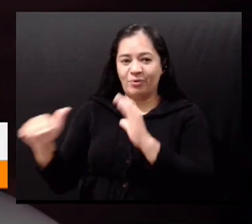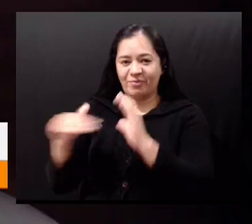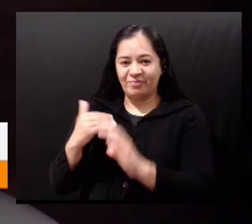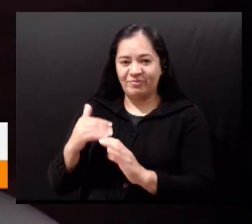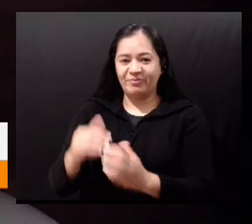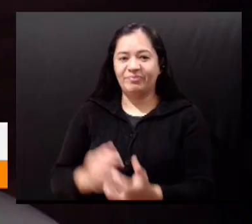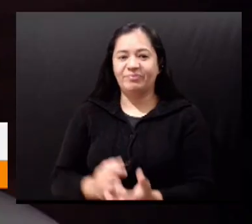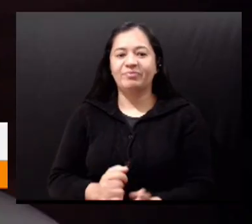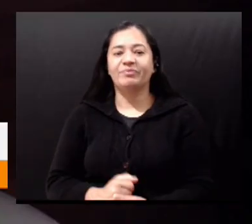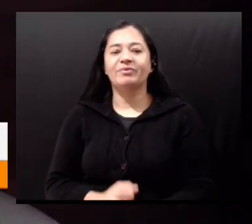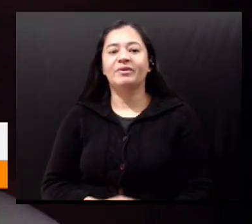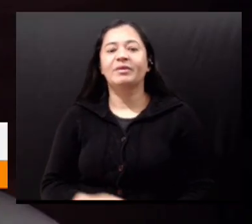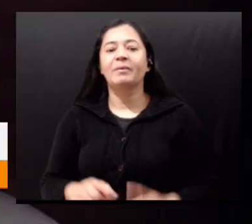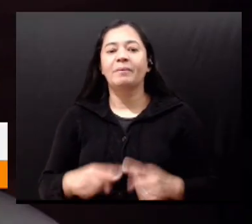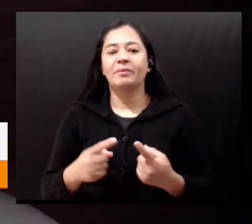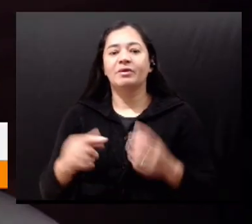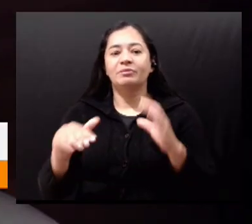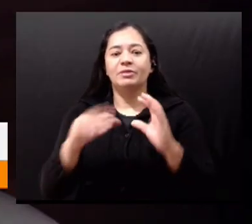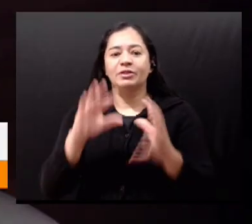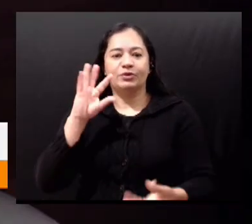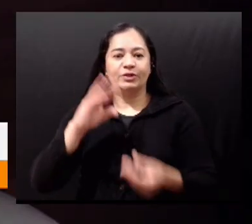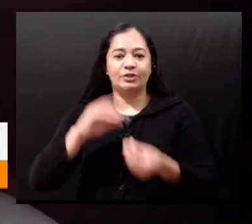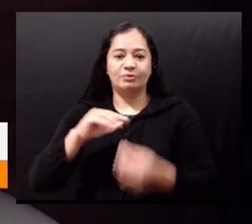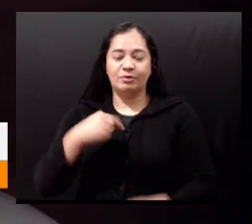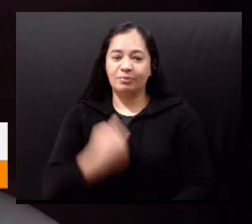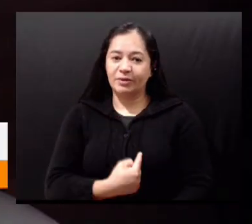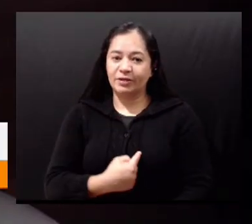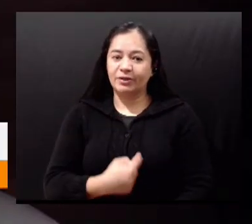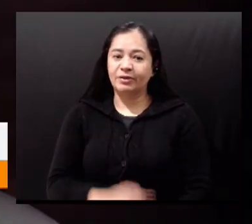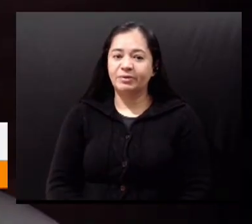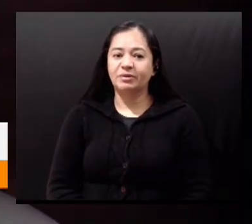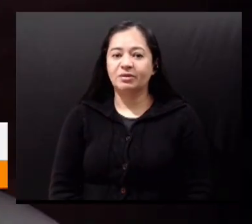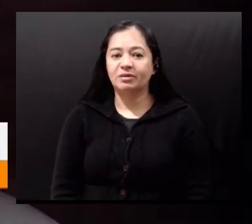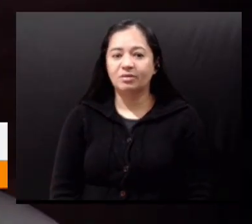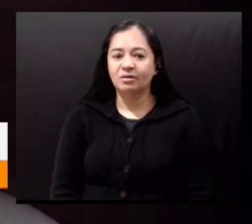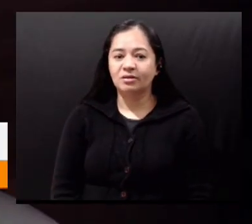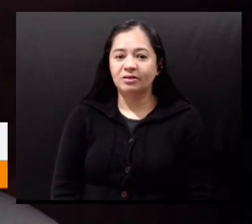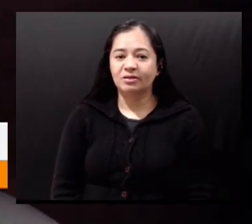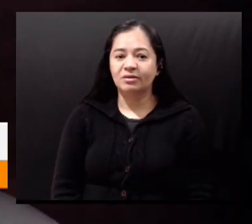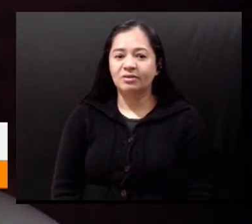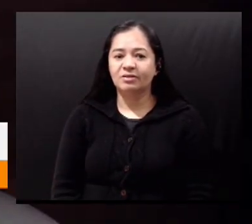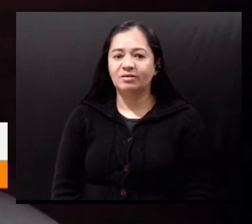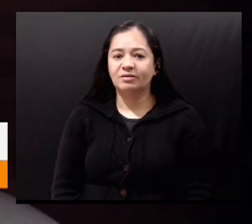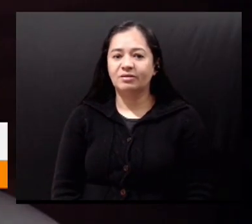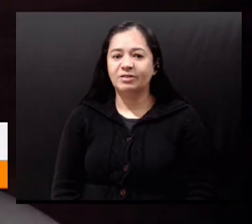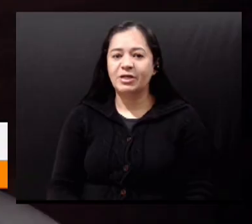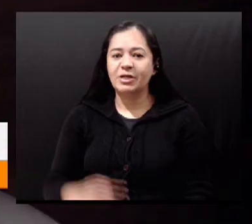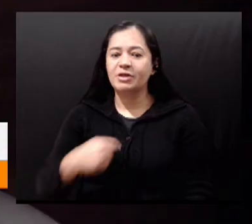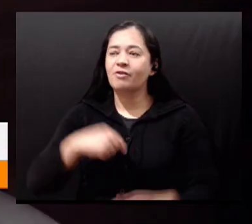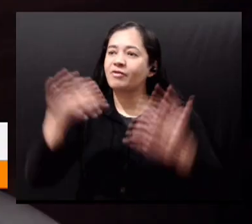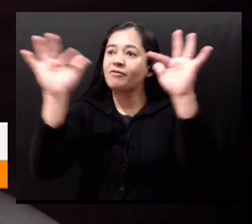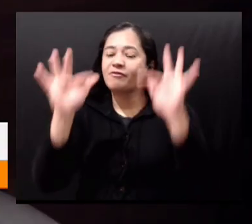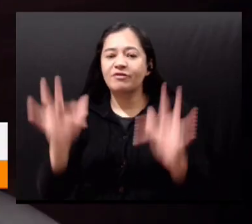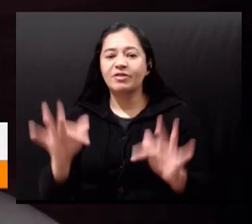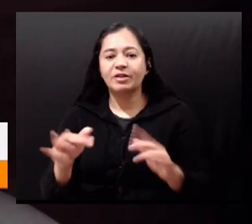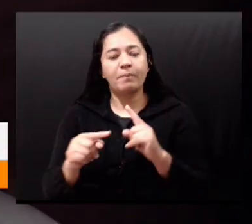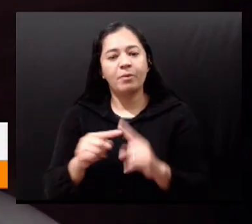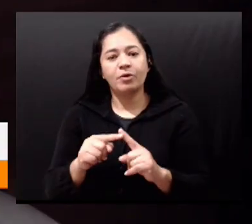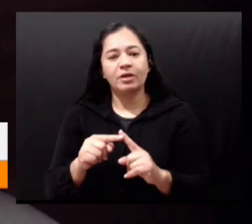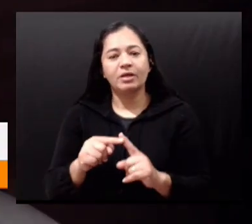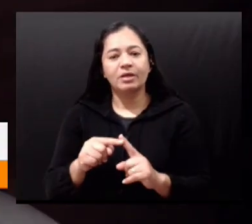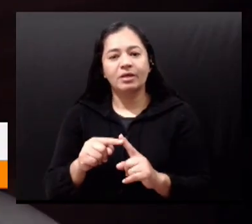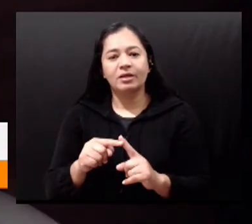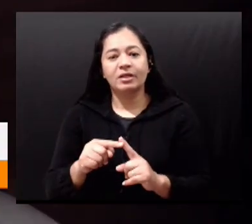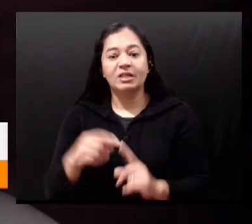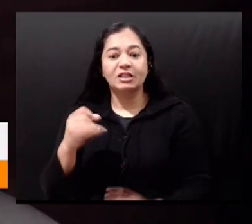mandam um resuminho para a gente do que a gente vai falar. Vocês usaram essa palavra e eu fiquei muito feliz. Uhum. Porque se a gente não é vulnerável, a gente